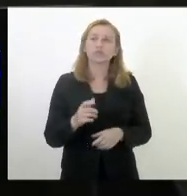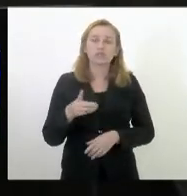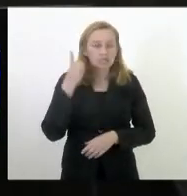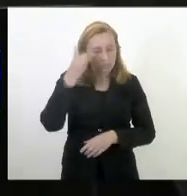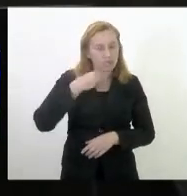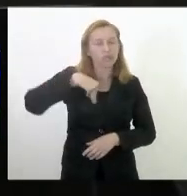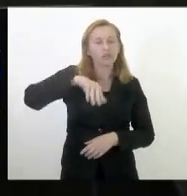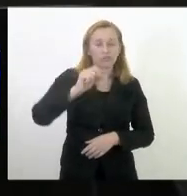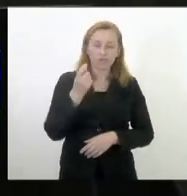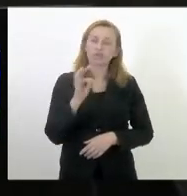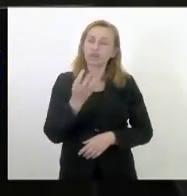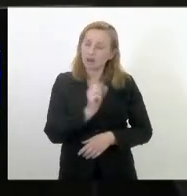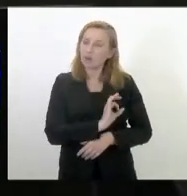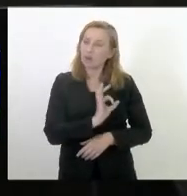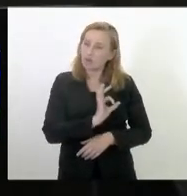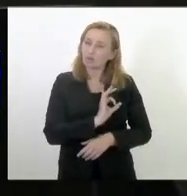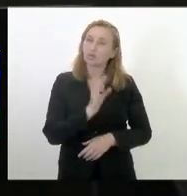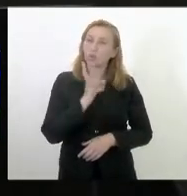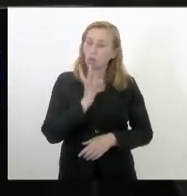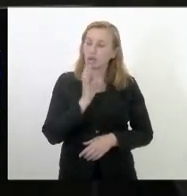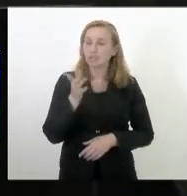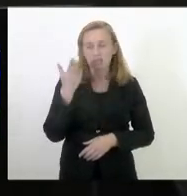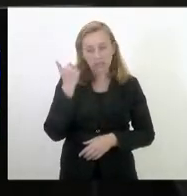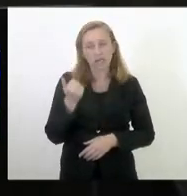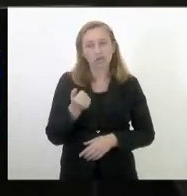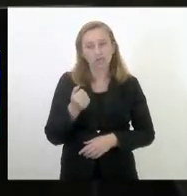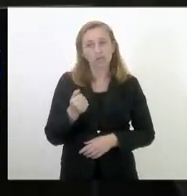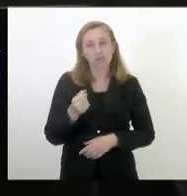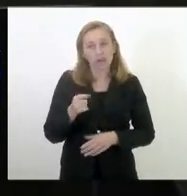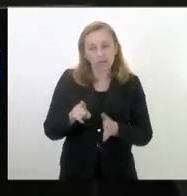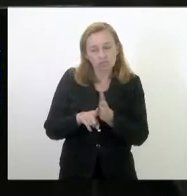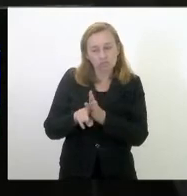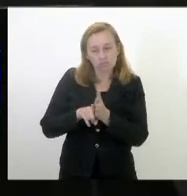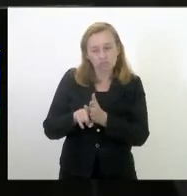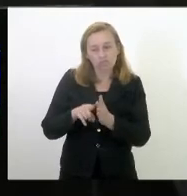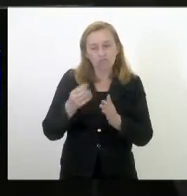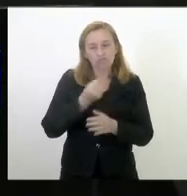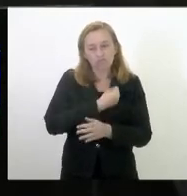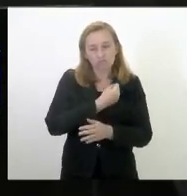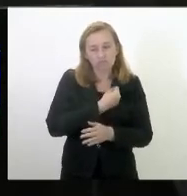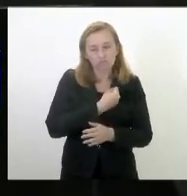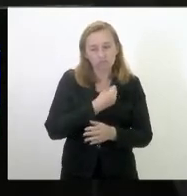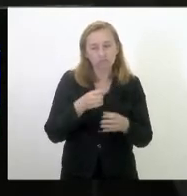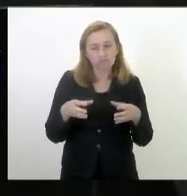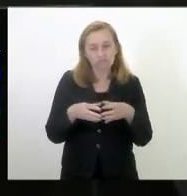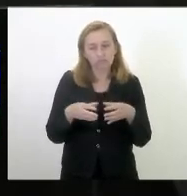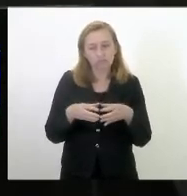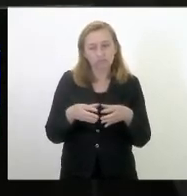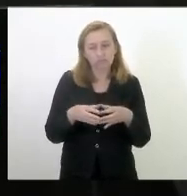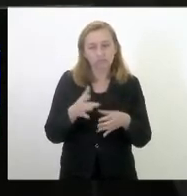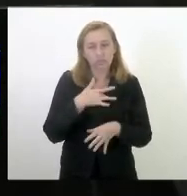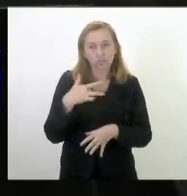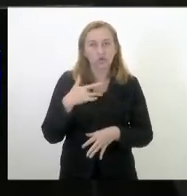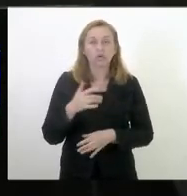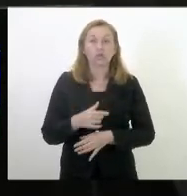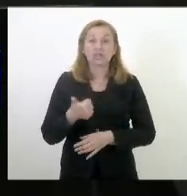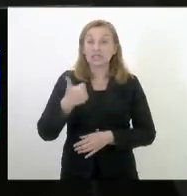que sabe disso, porque manipula esses números na comissão. Nos últimos 18 meses, com a